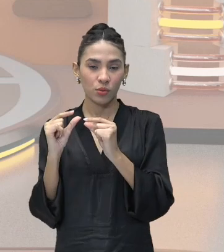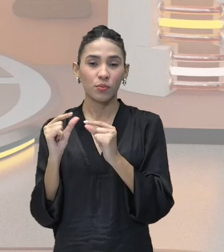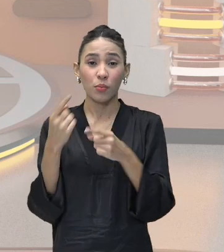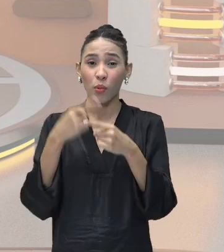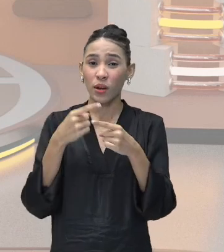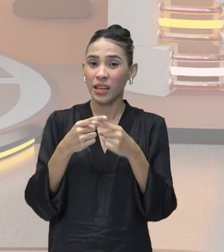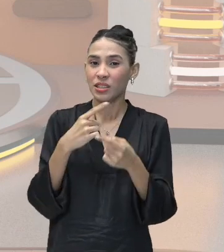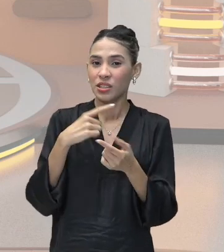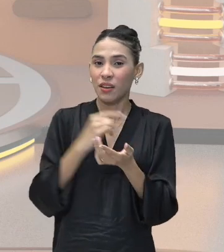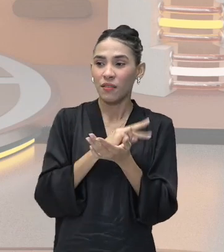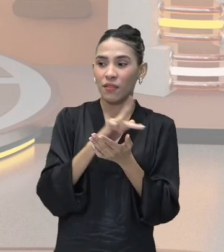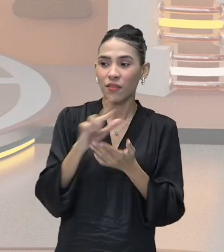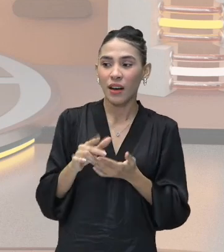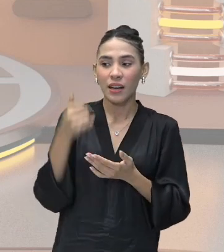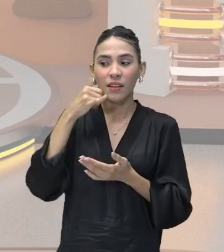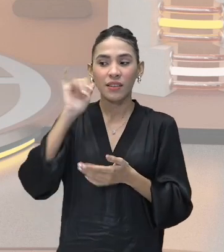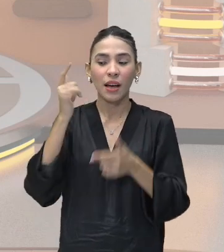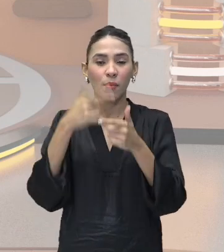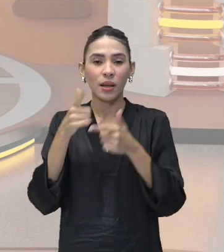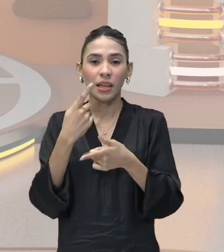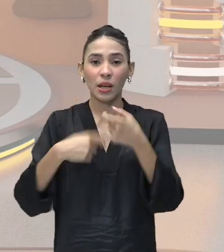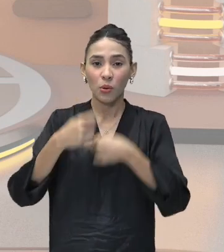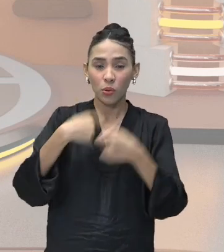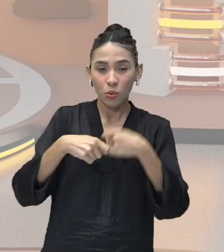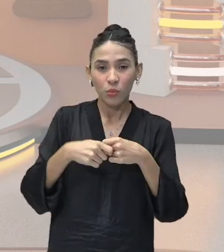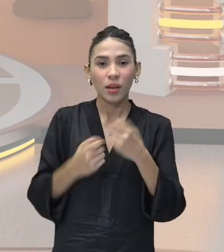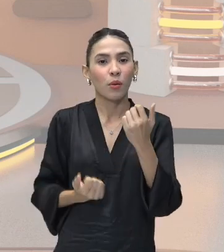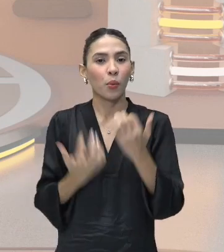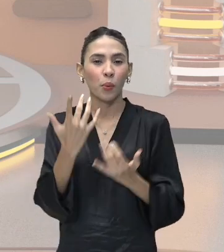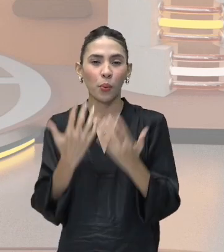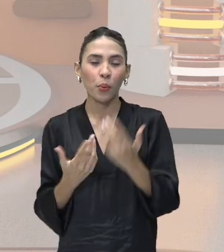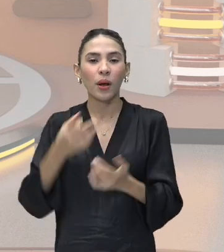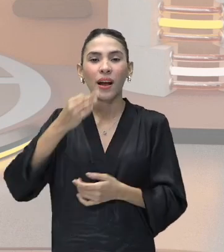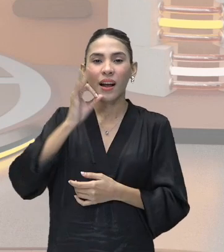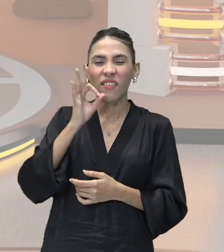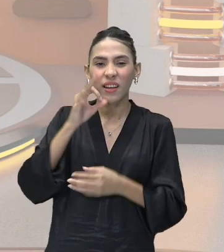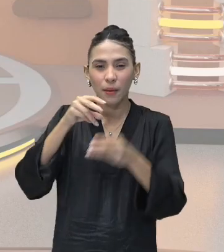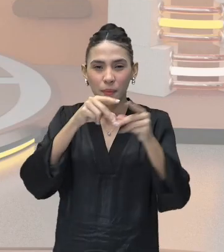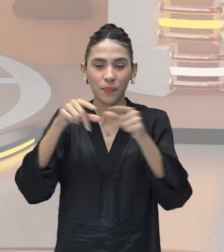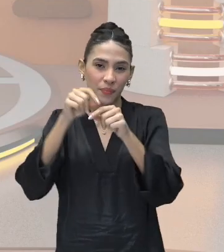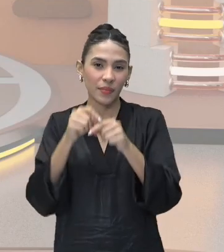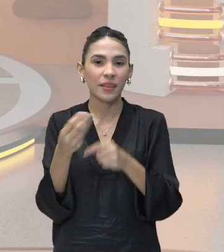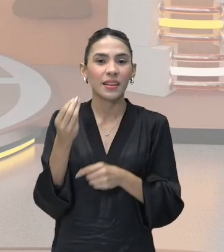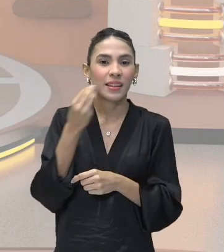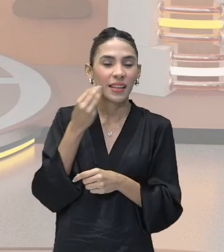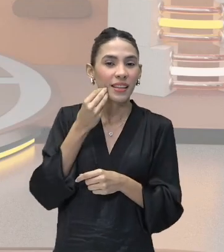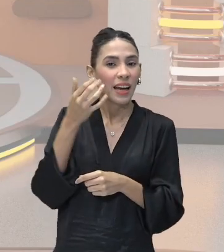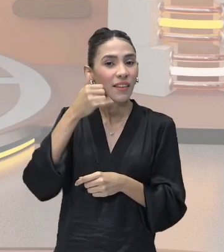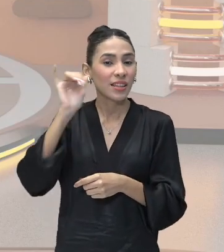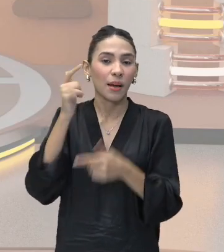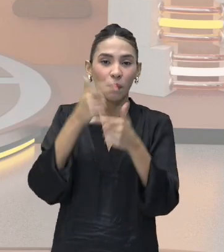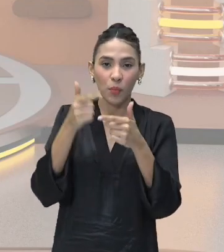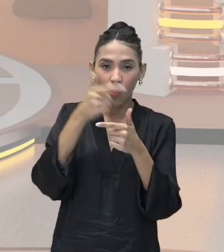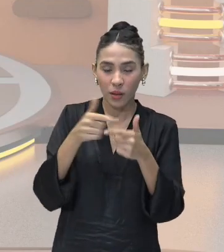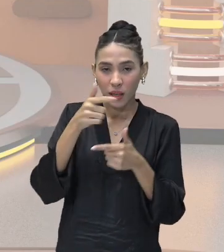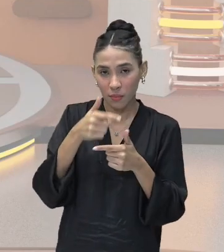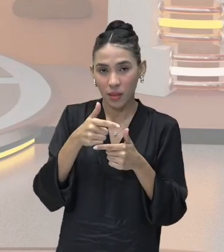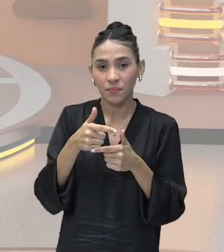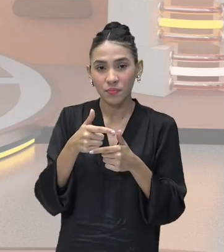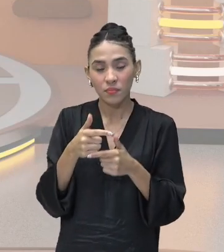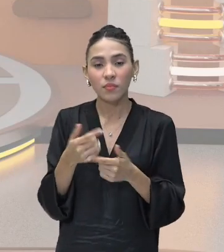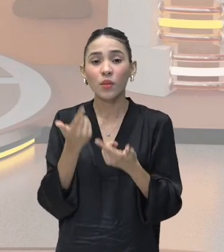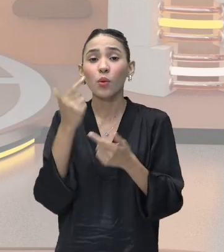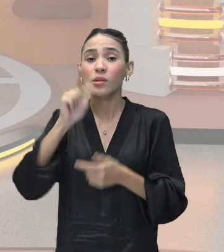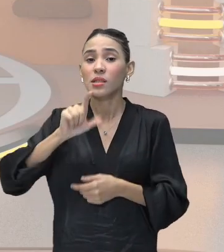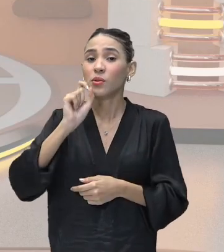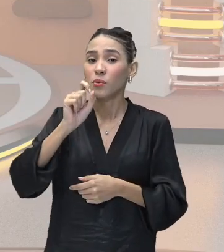o preço caiu, então não havia lucro. Ele queimava muito café para tentar se desfazer do excedente na tentativa de fazer o